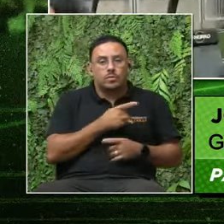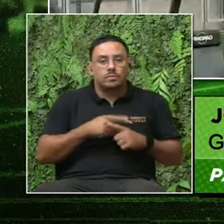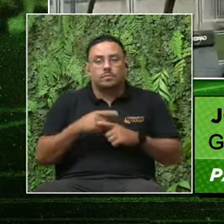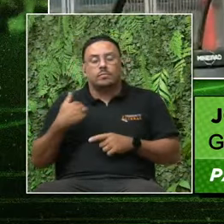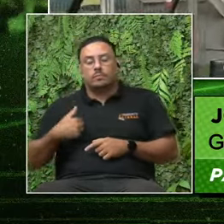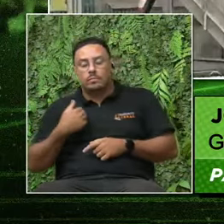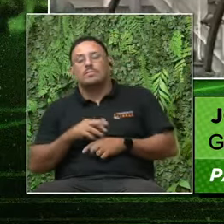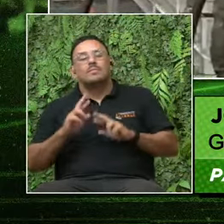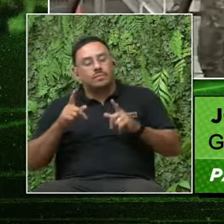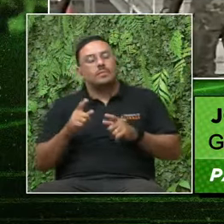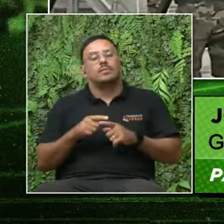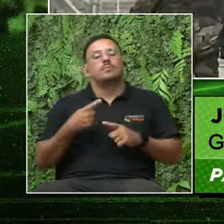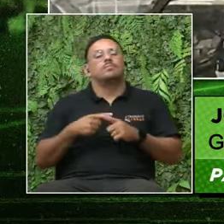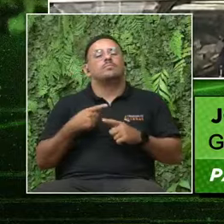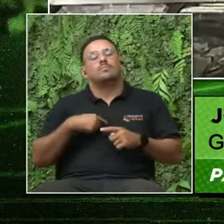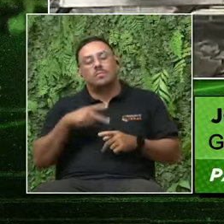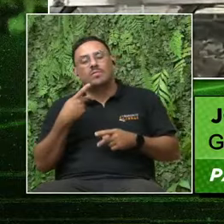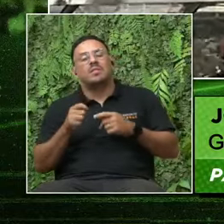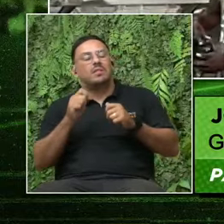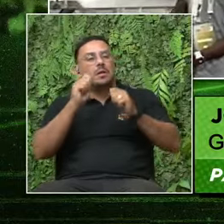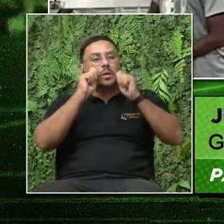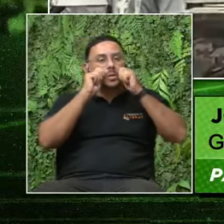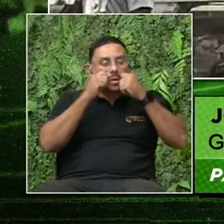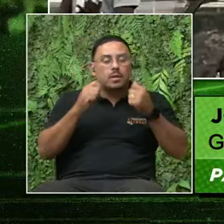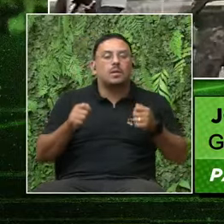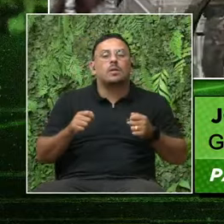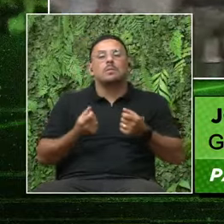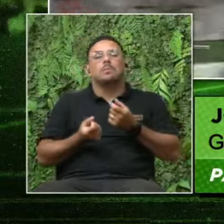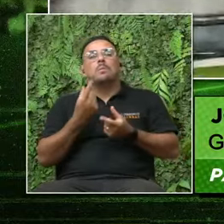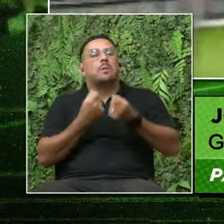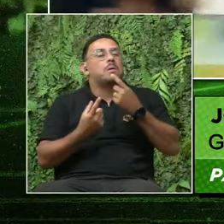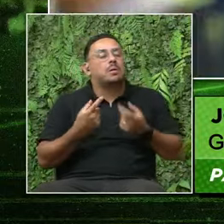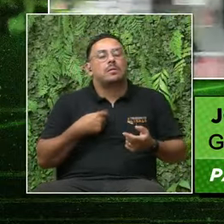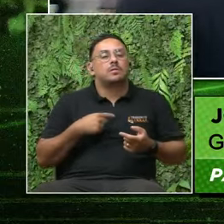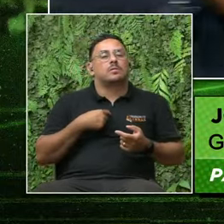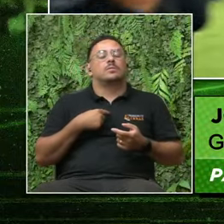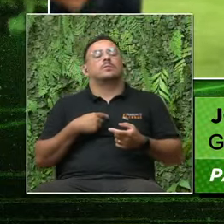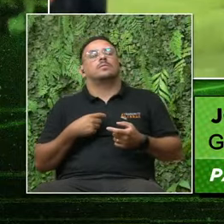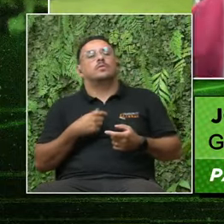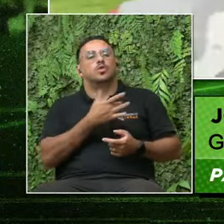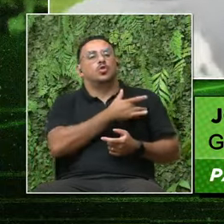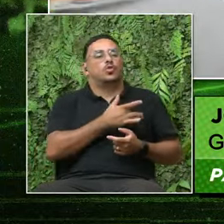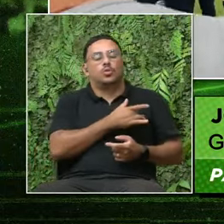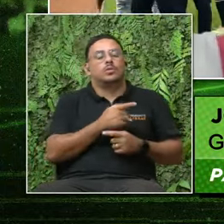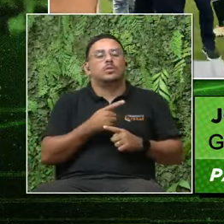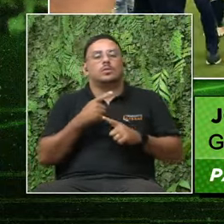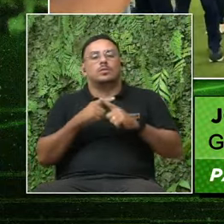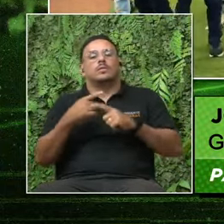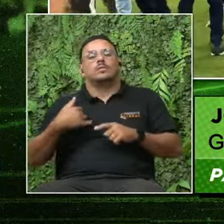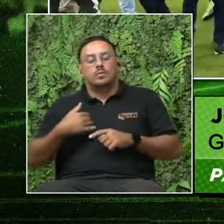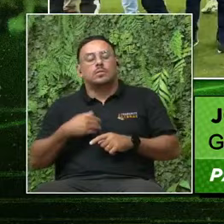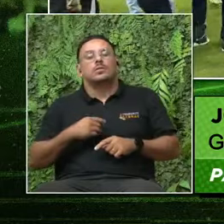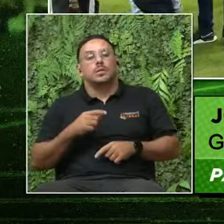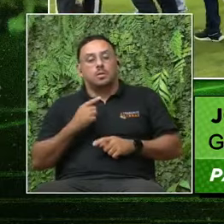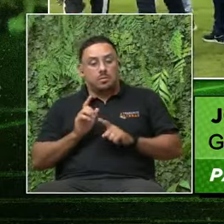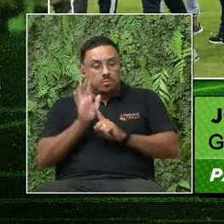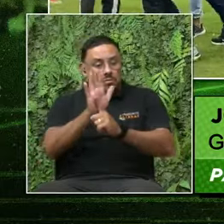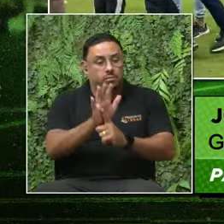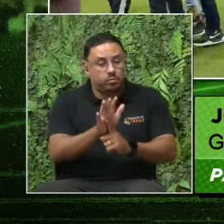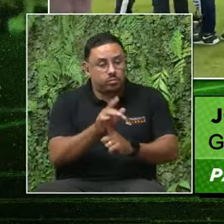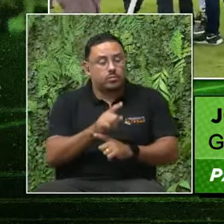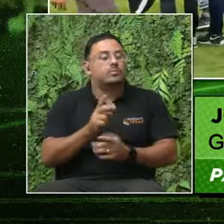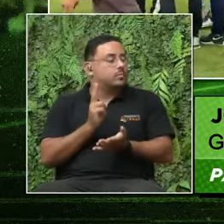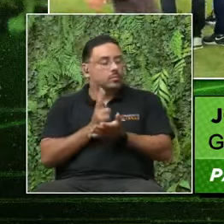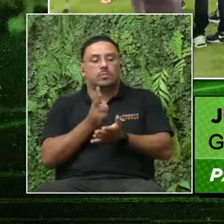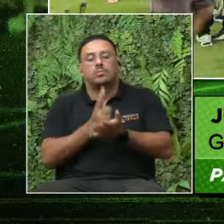diferente né porque me chamam de Chorão de pipoqueiro Engraçado que nos clássicos Eu costumo aparecer em jogo grande né mas que